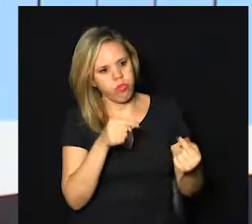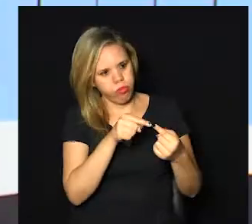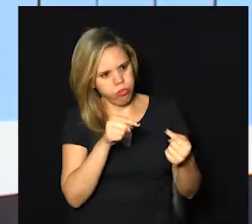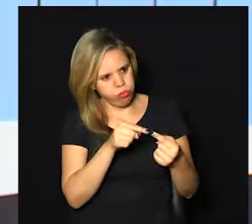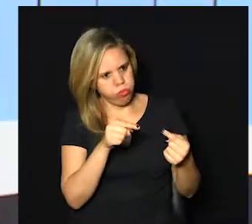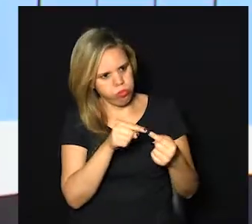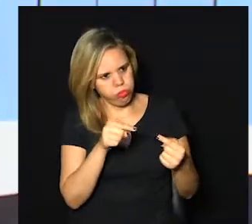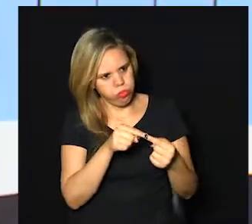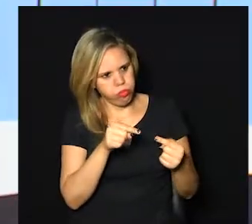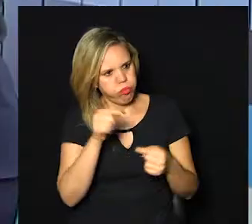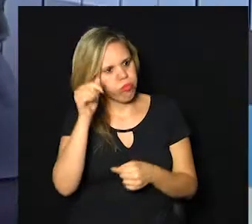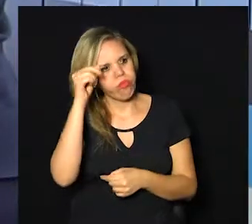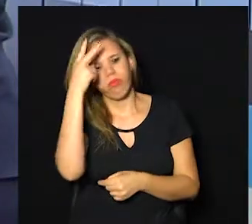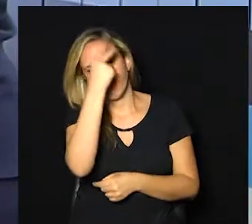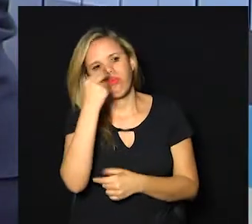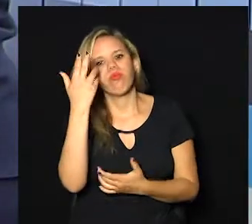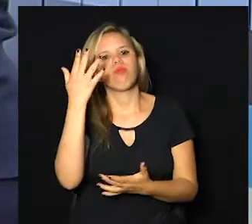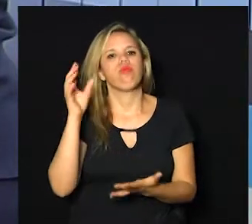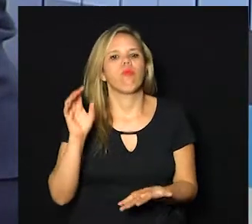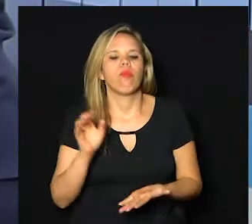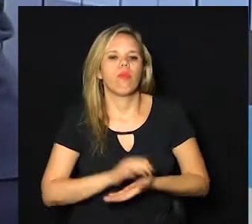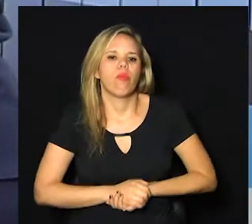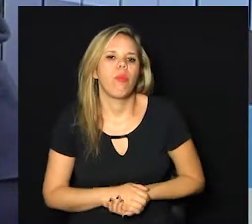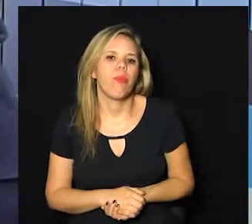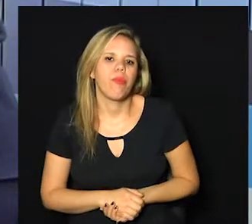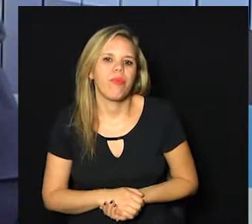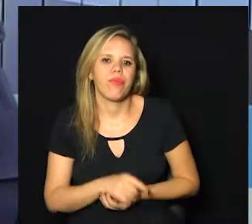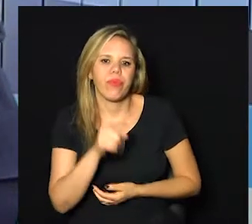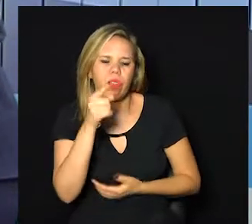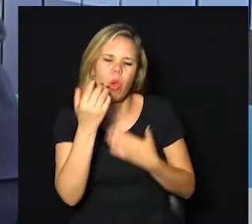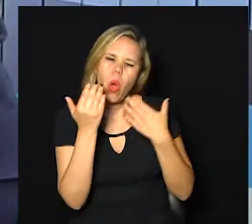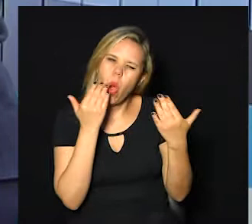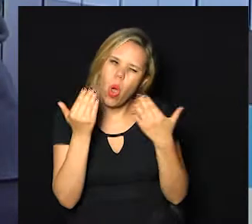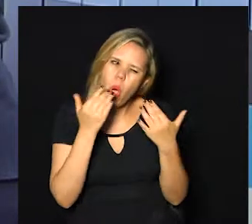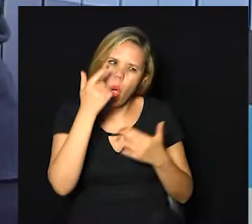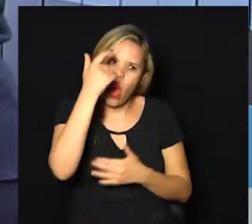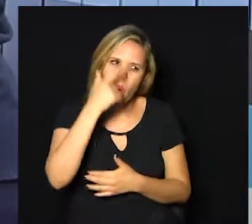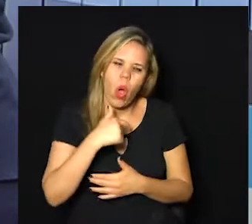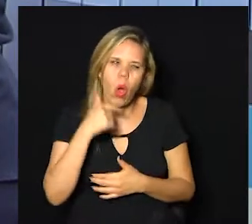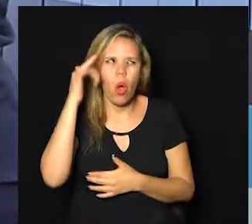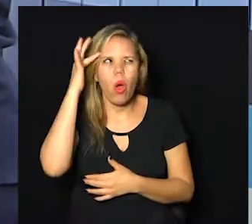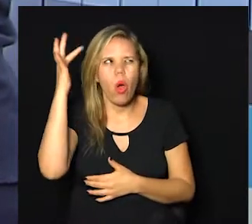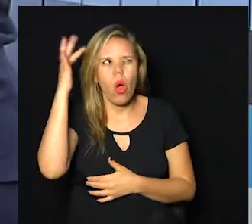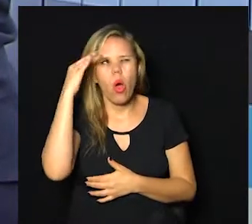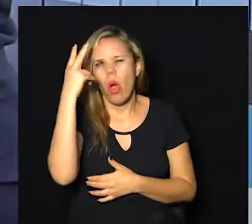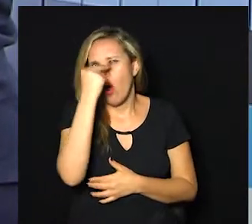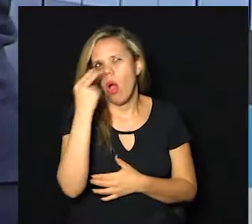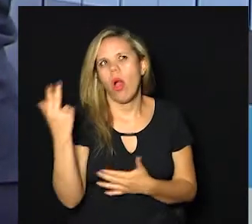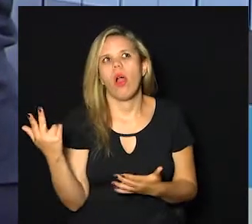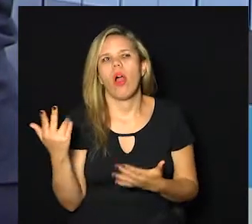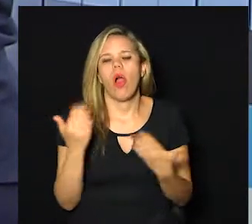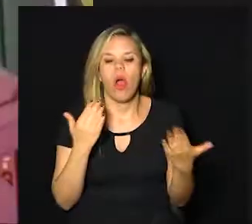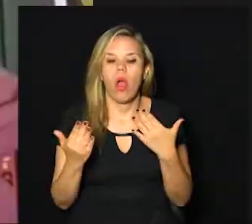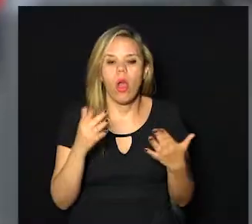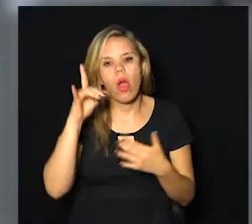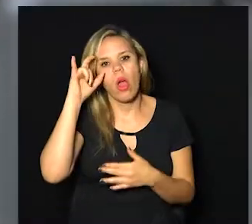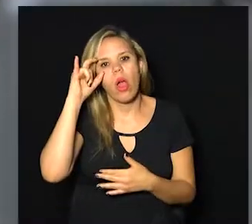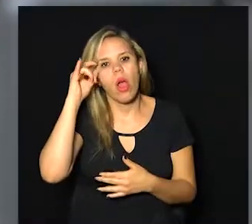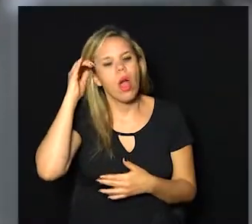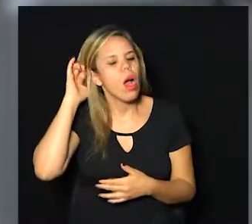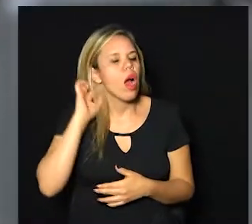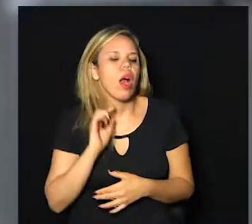dentro. É uma Então fantasia. você se compara com uma fantasia se você estivesse comparando com o Instagram.